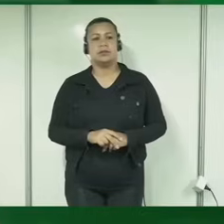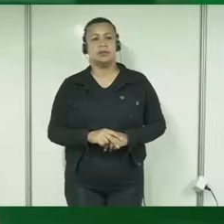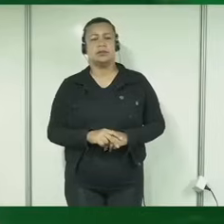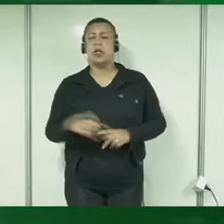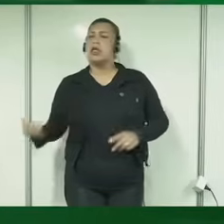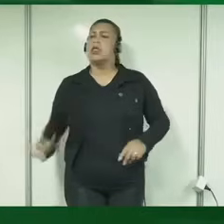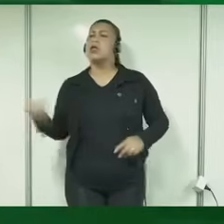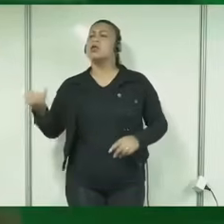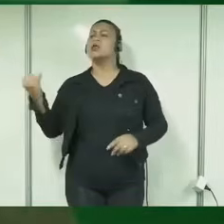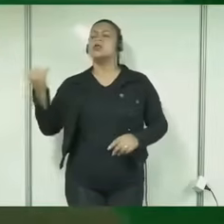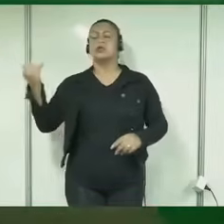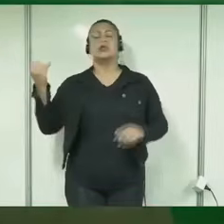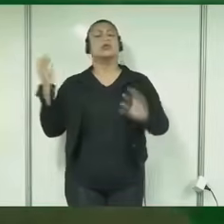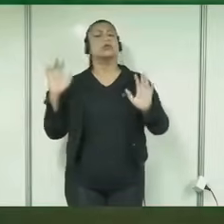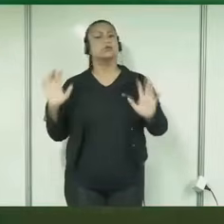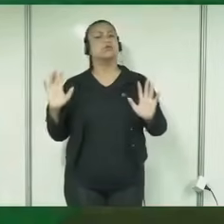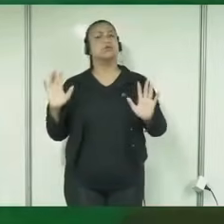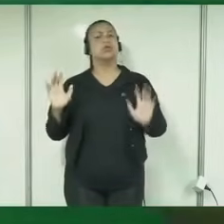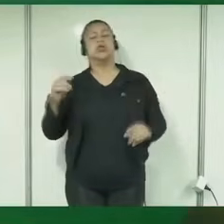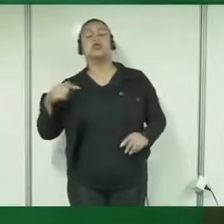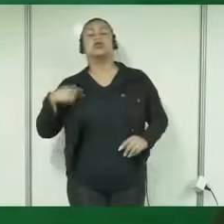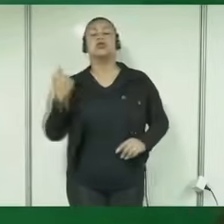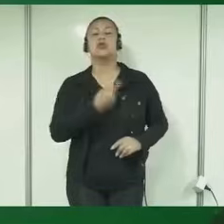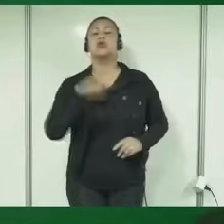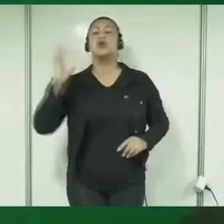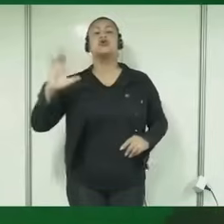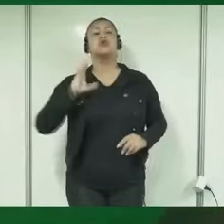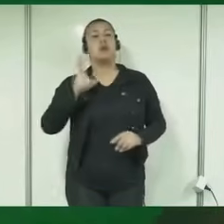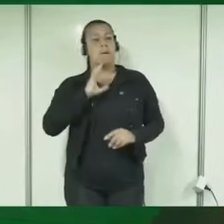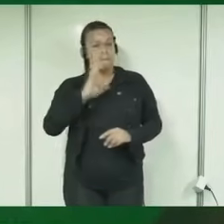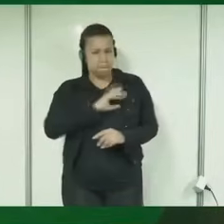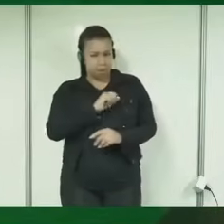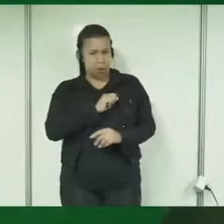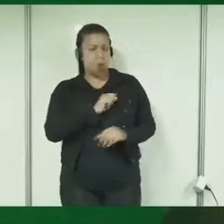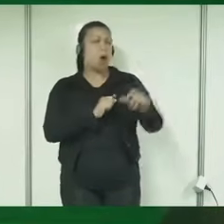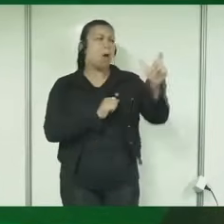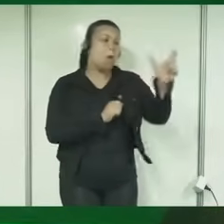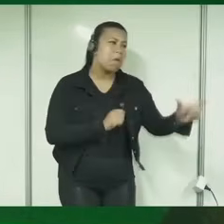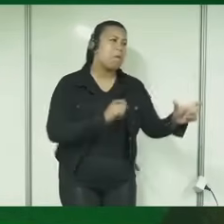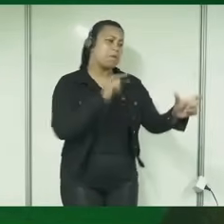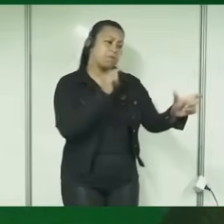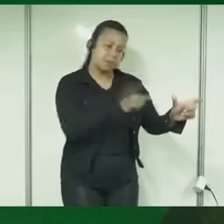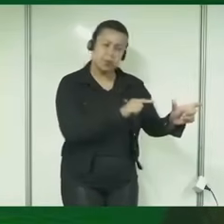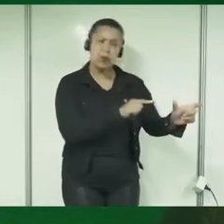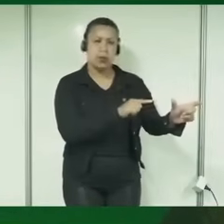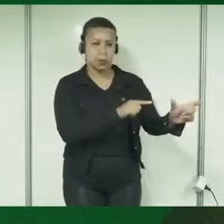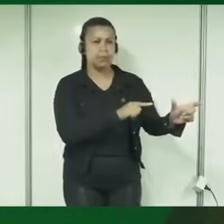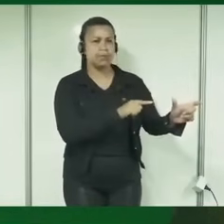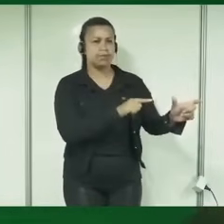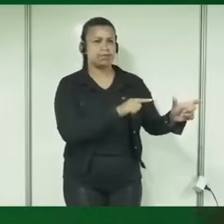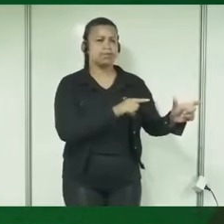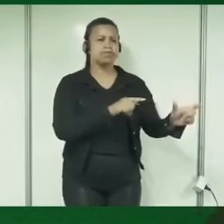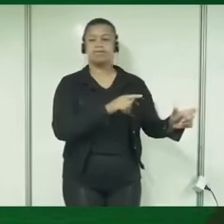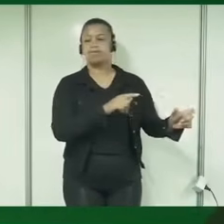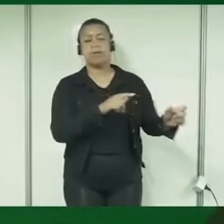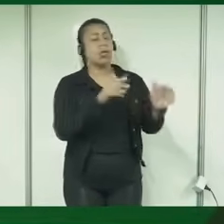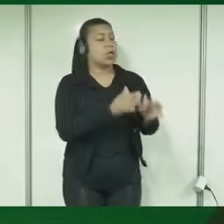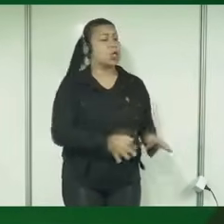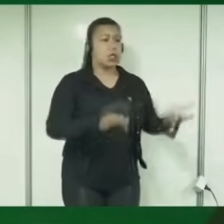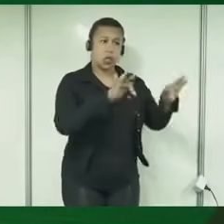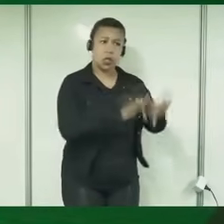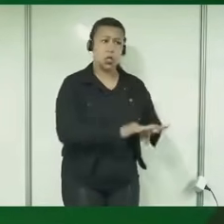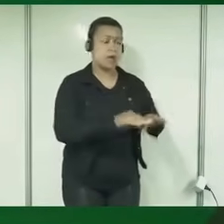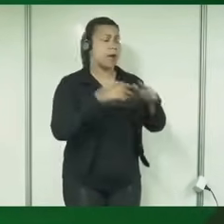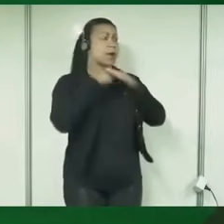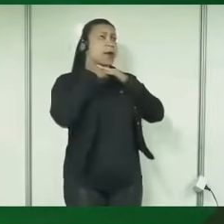Que o nosso amor por uma pessoa não termina com a morte.